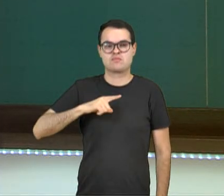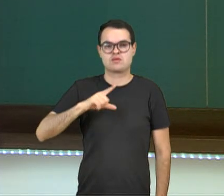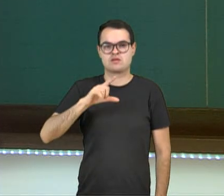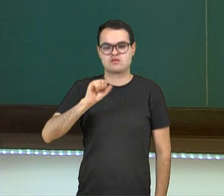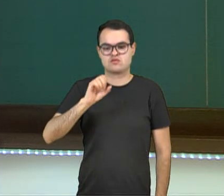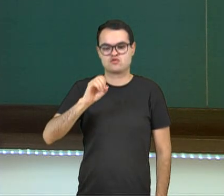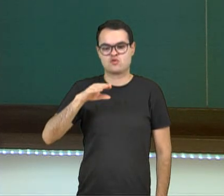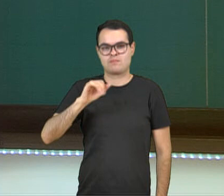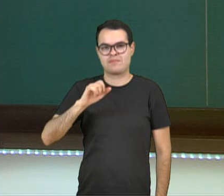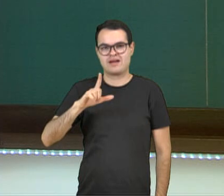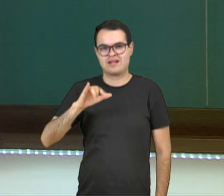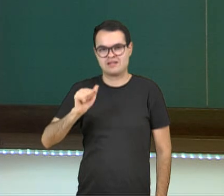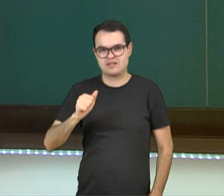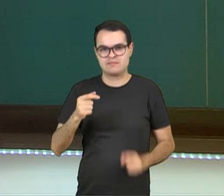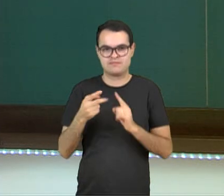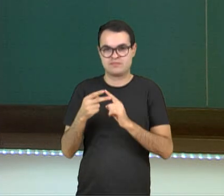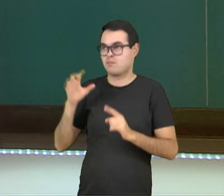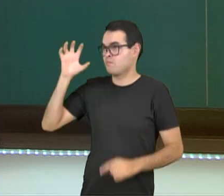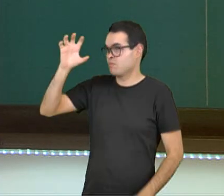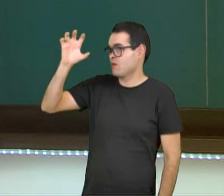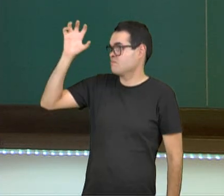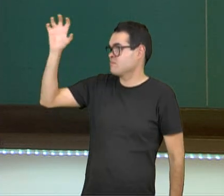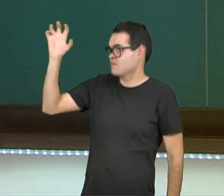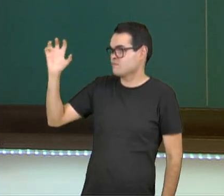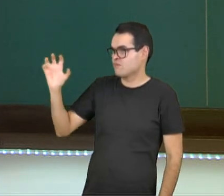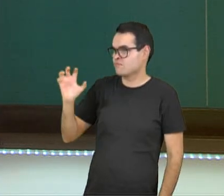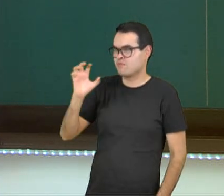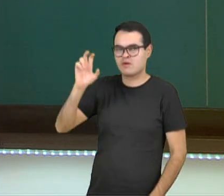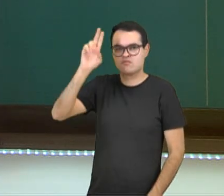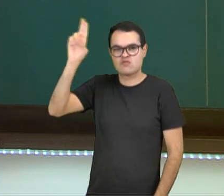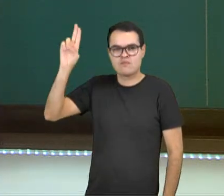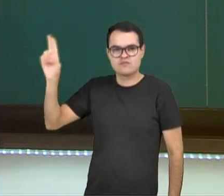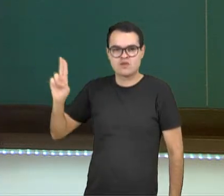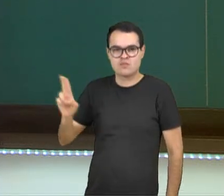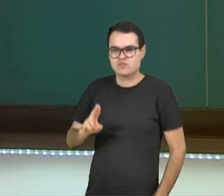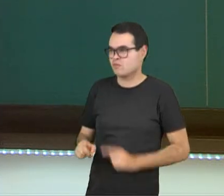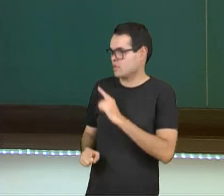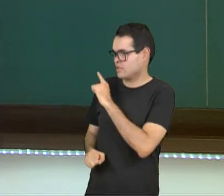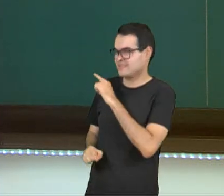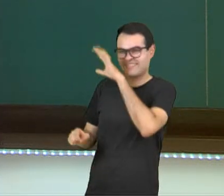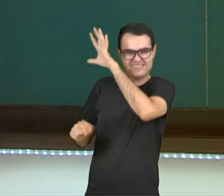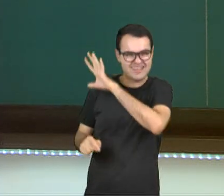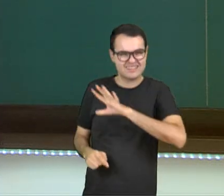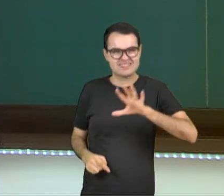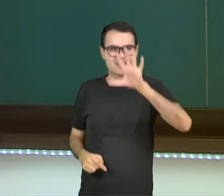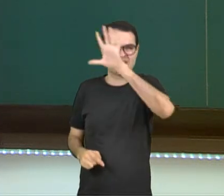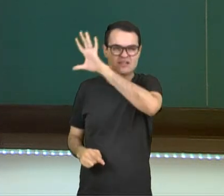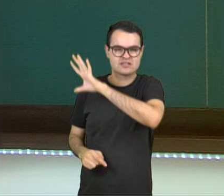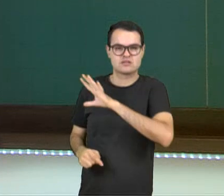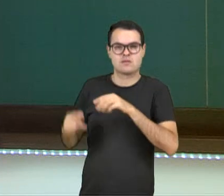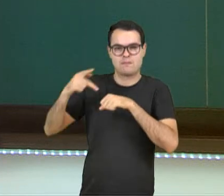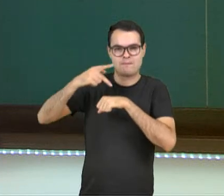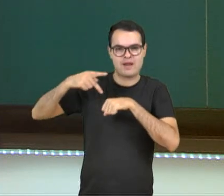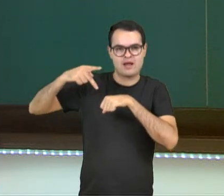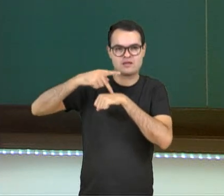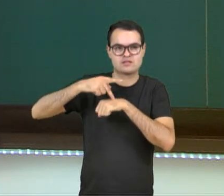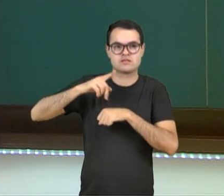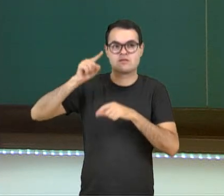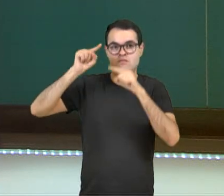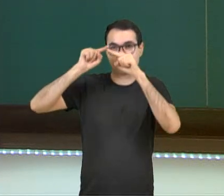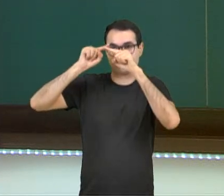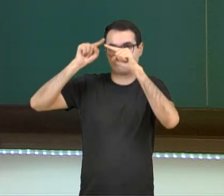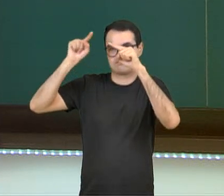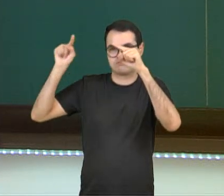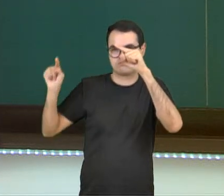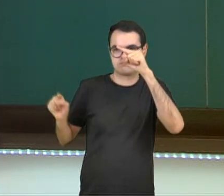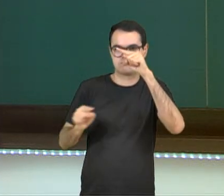Etiópia, Eritreia e Djibouti, tá? O Quênia entra, mas é menos. Mais